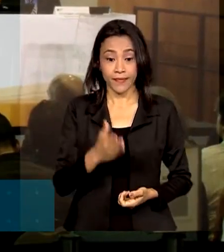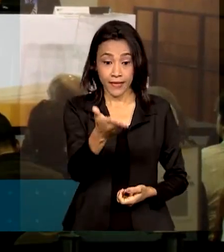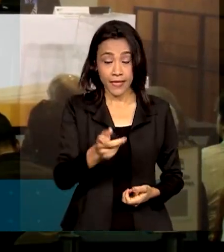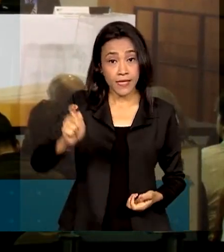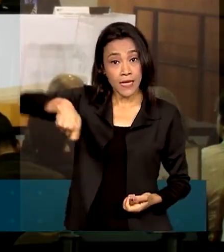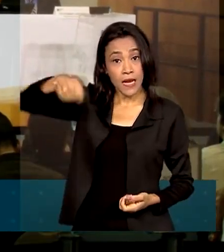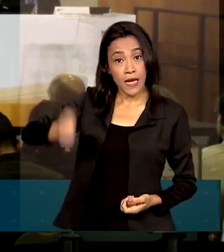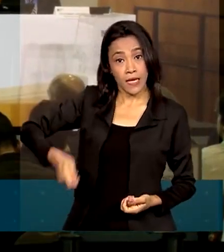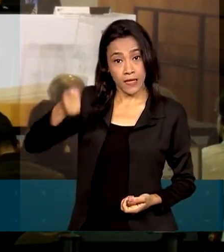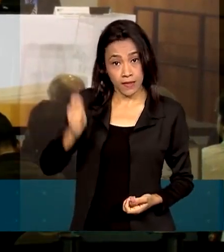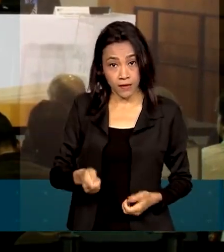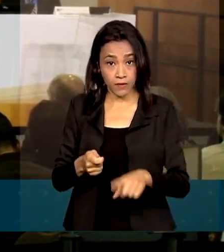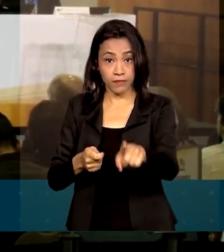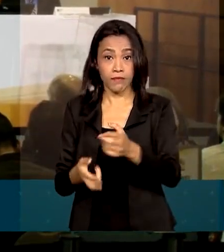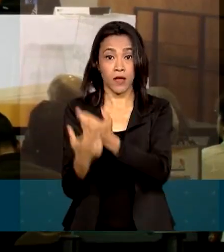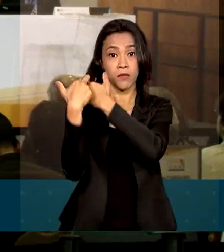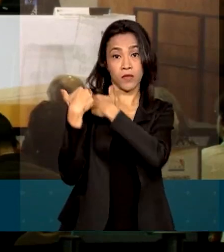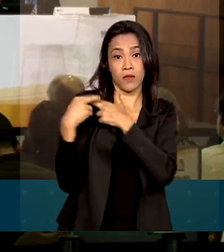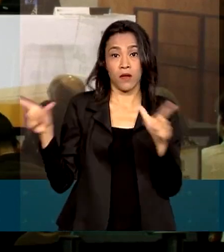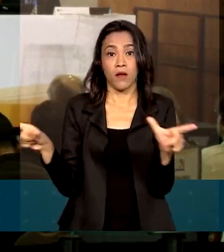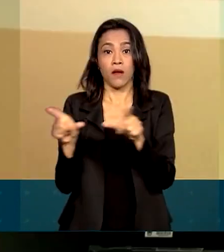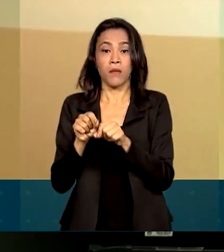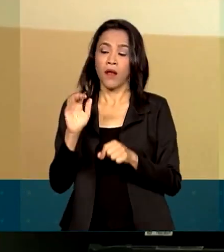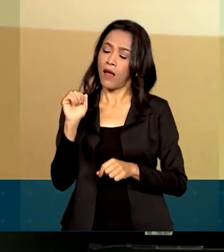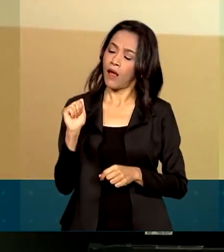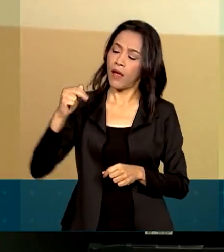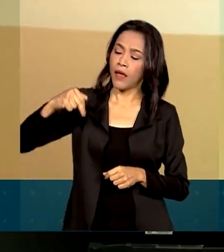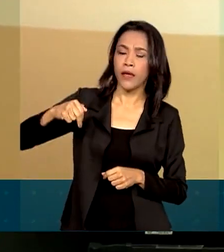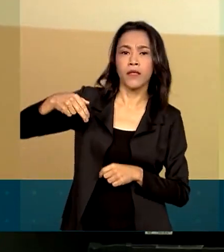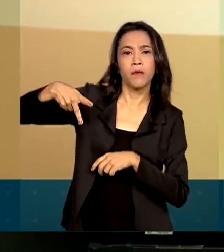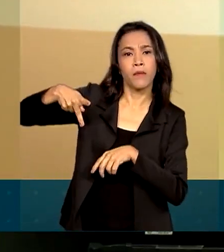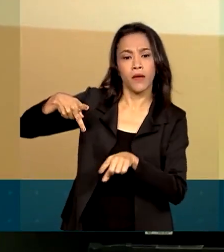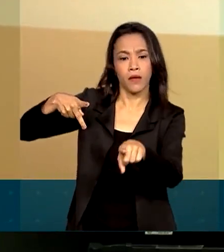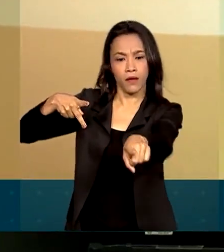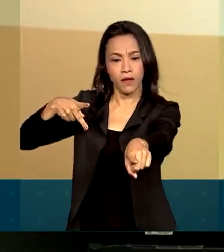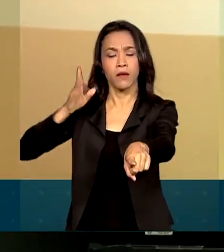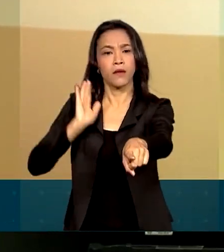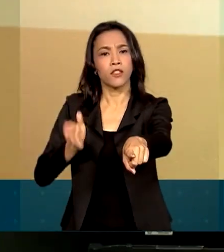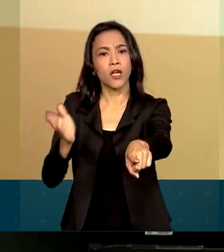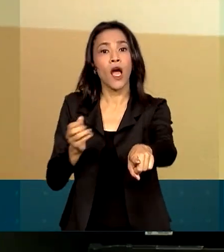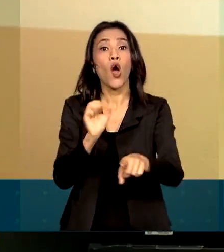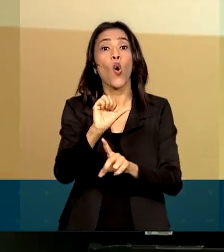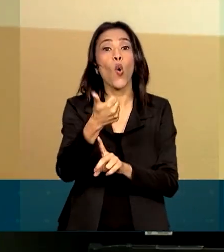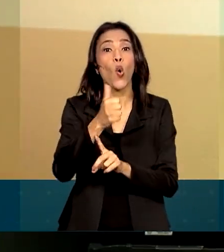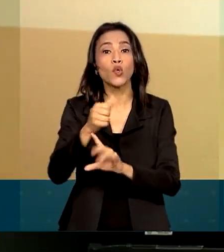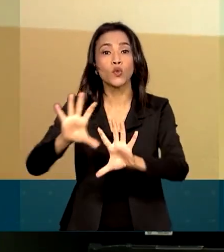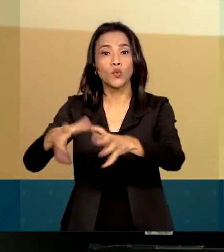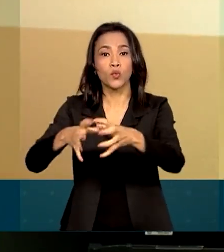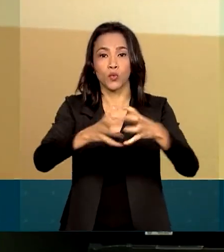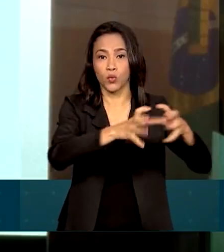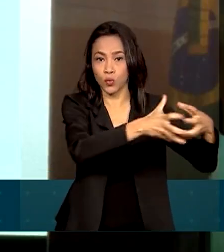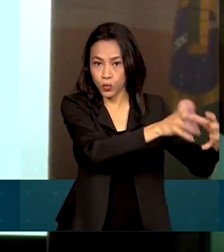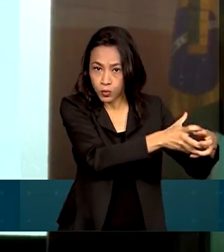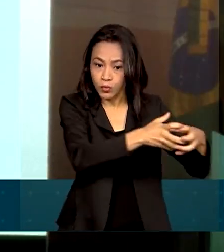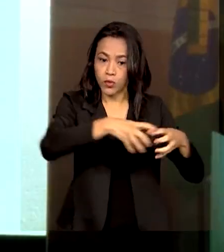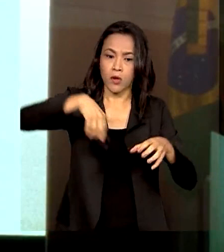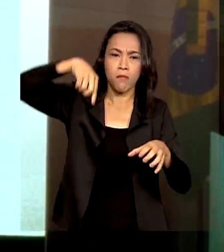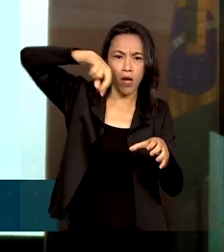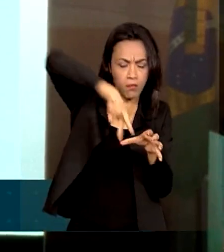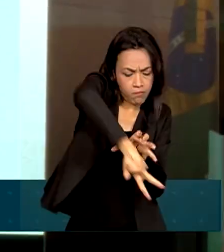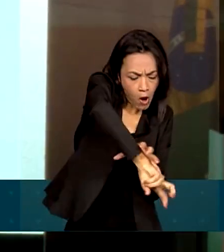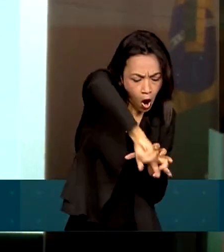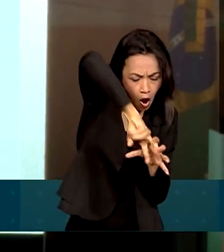leilão realizado pela ANP, Agência Nacional do Petróleo, foram ofertados 11 blocos para exploração na área do